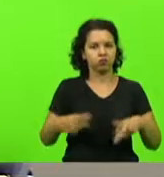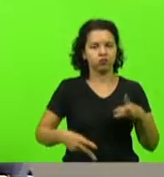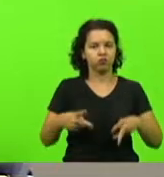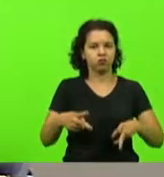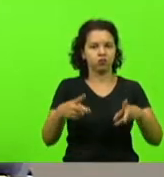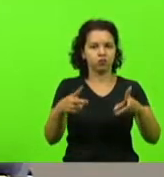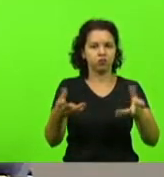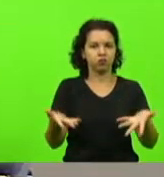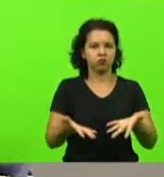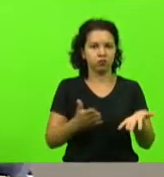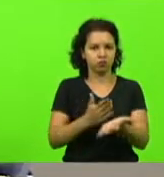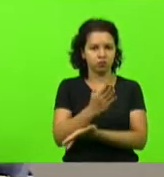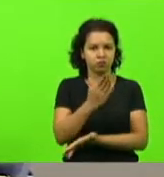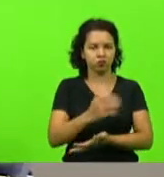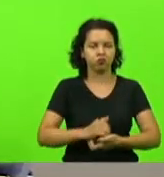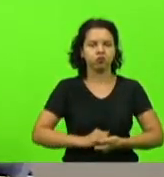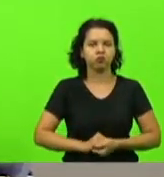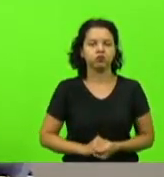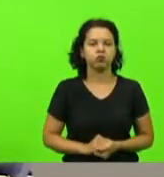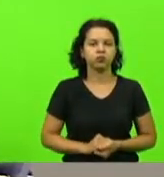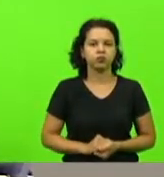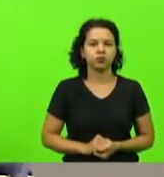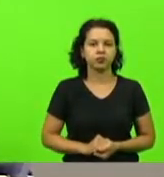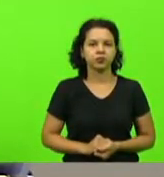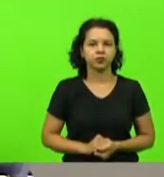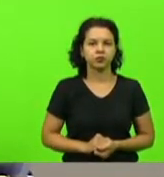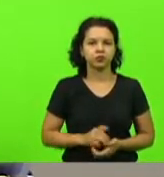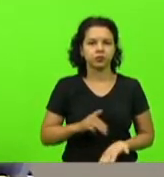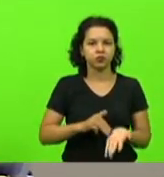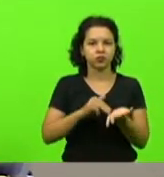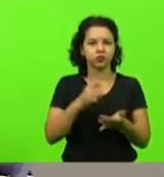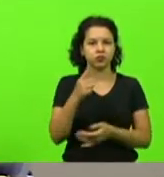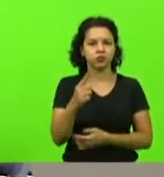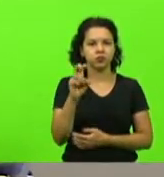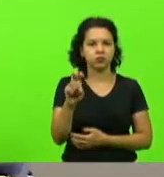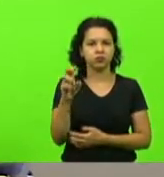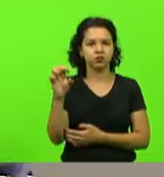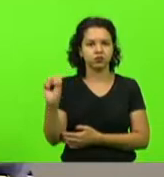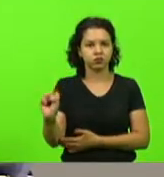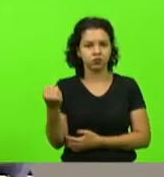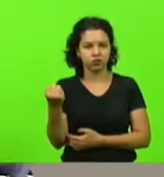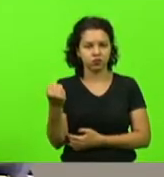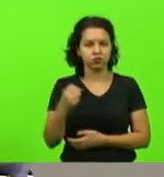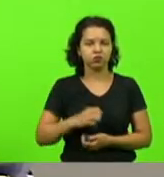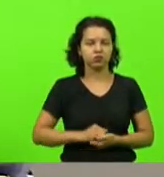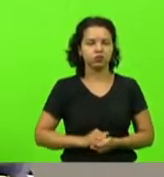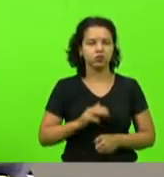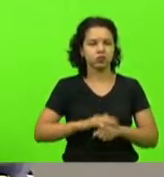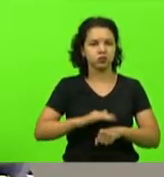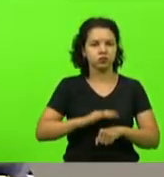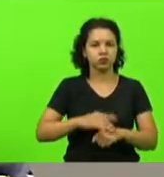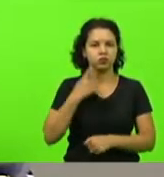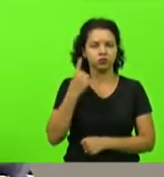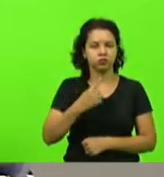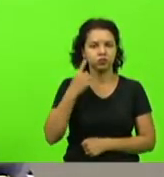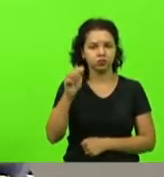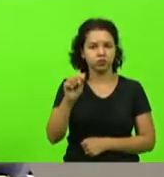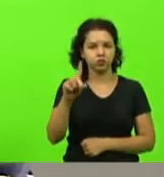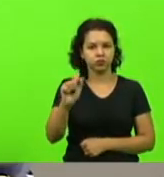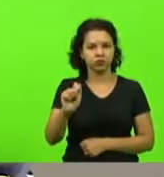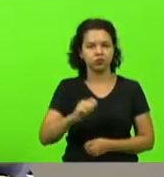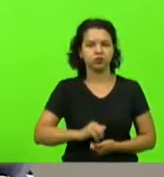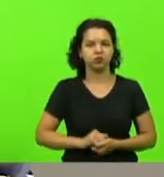votação, aprovada. Moção número 158. Autora, deputada Ada Faraco de